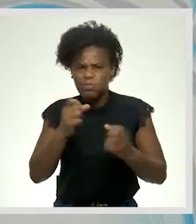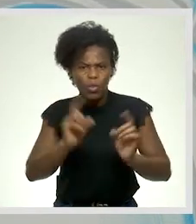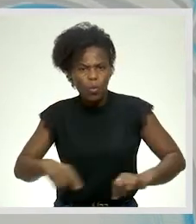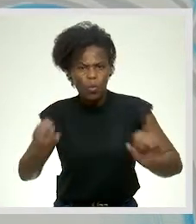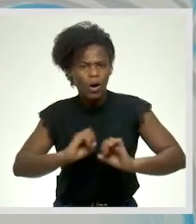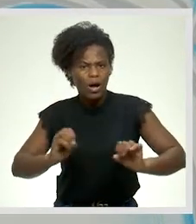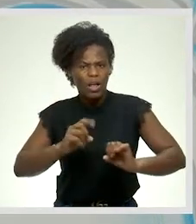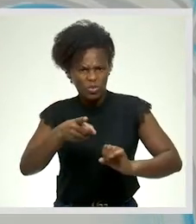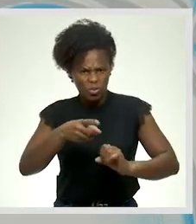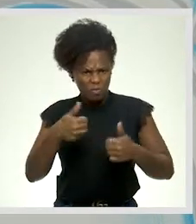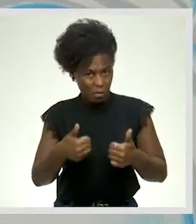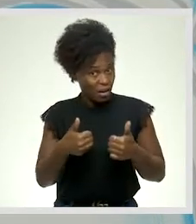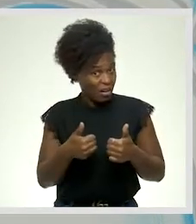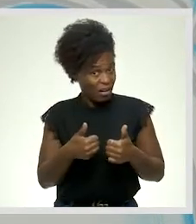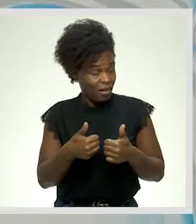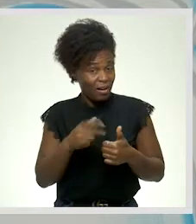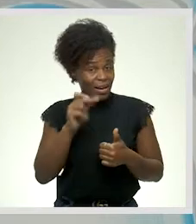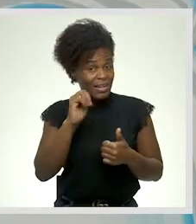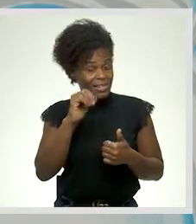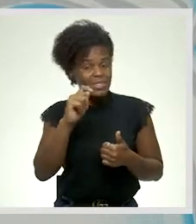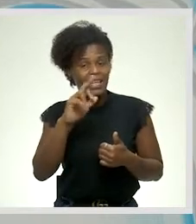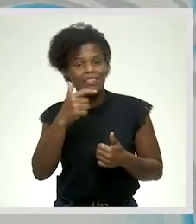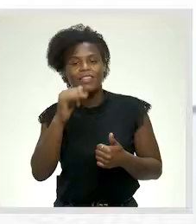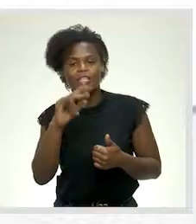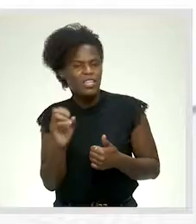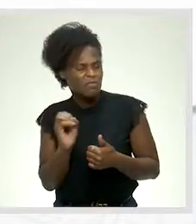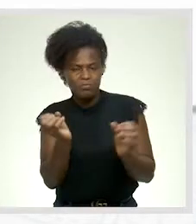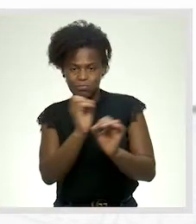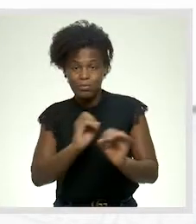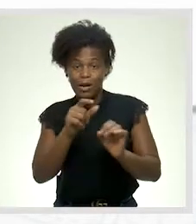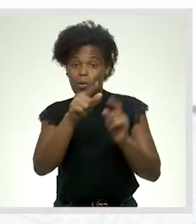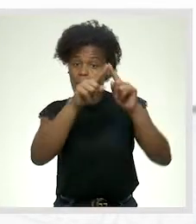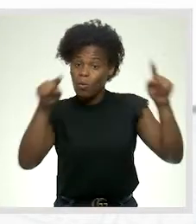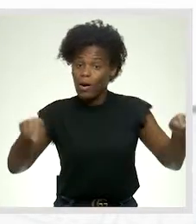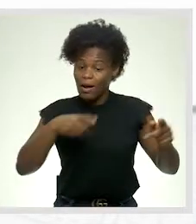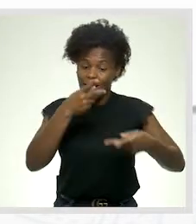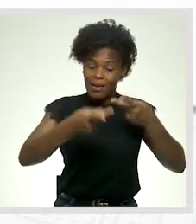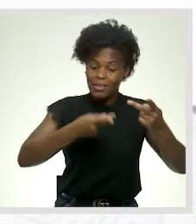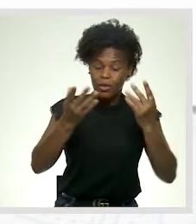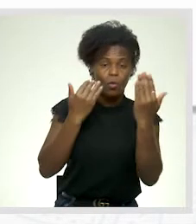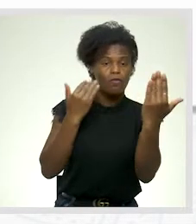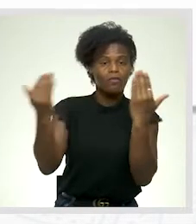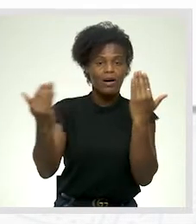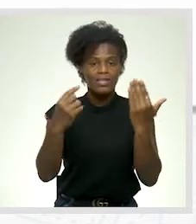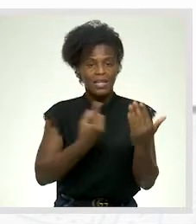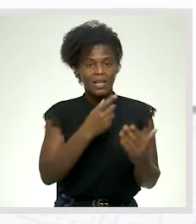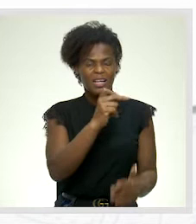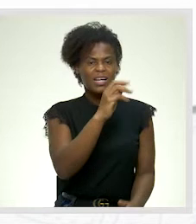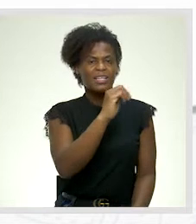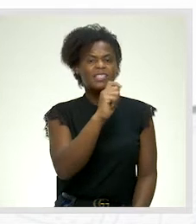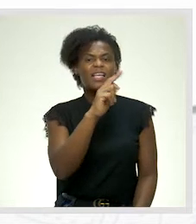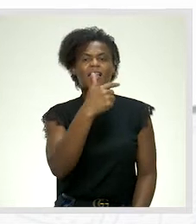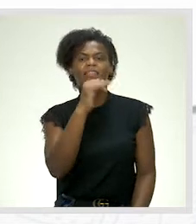sendo assertivo. Nós no quadro apresentamos, portanto, uma análise confrontativa entre ser assertivo e